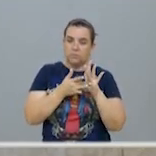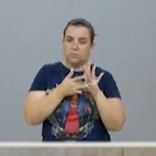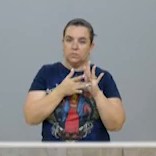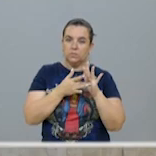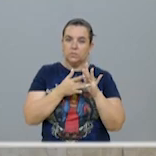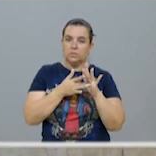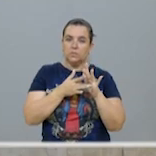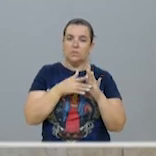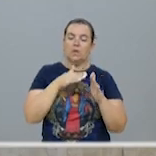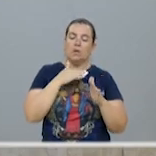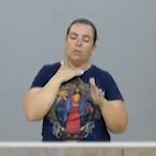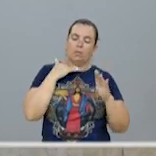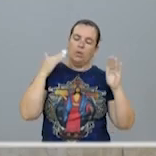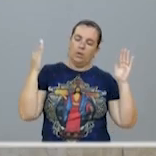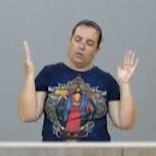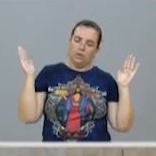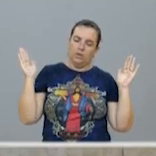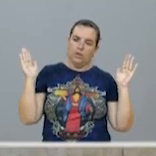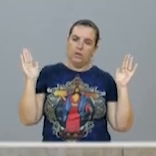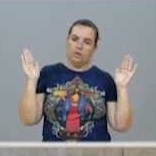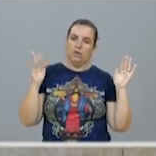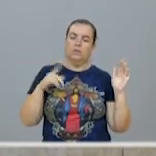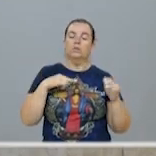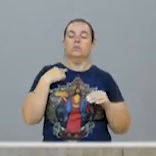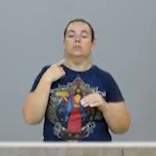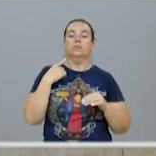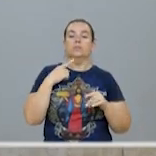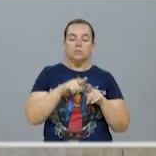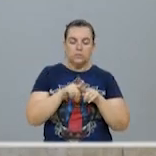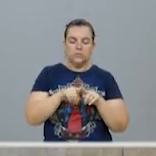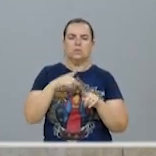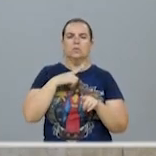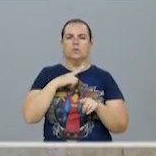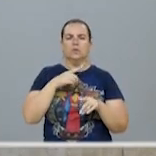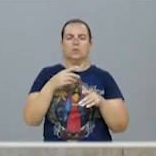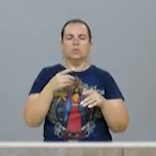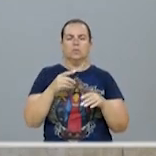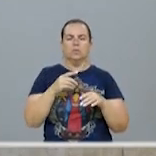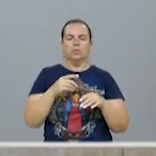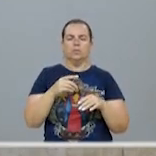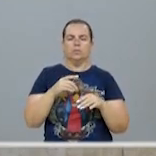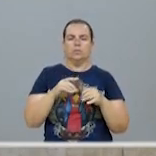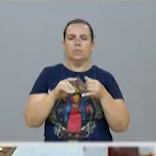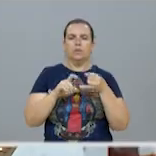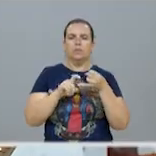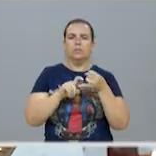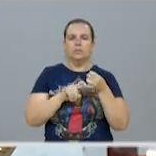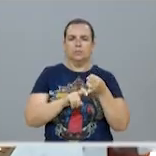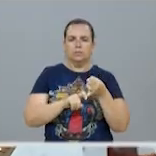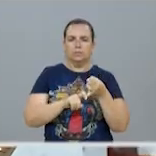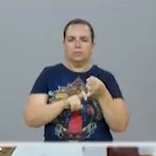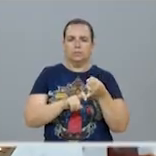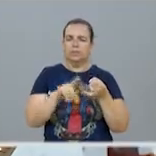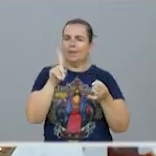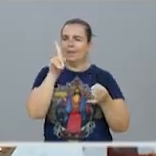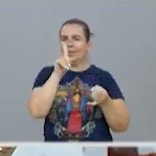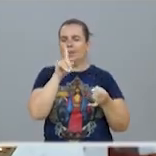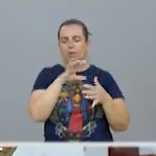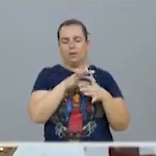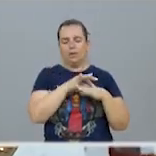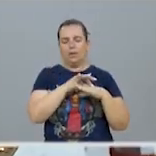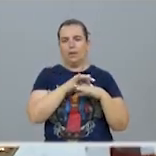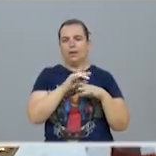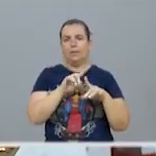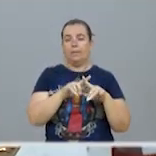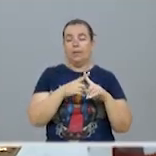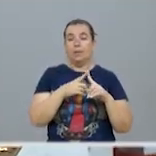mortos. Irmãos, temos uma dívida, mas não para com a carne, para vivermos segundo a carne. Pois se